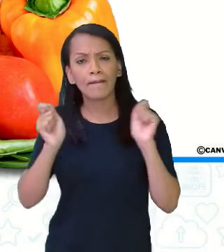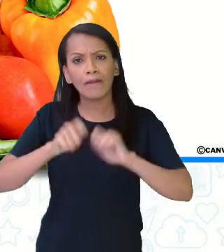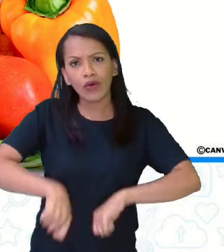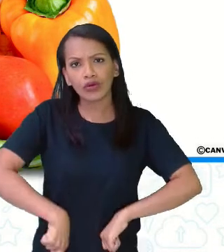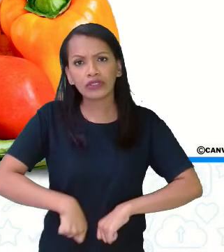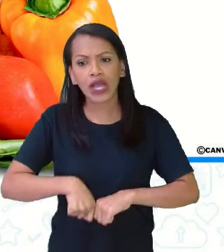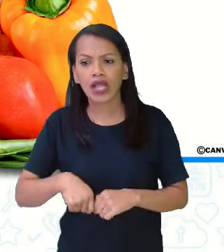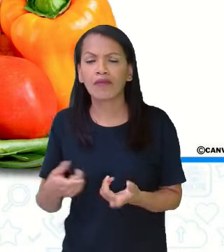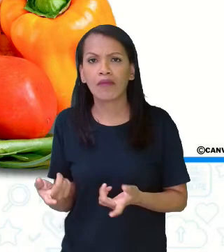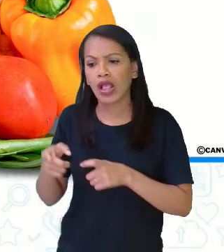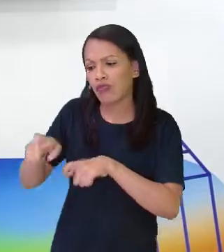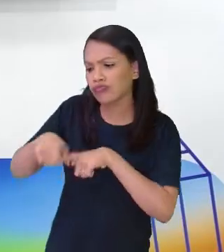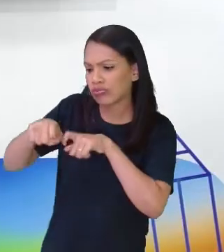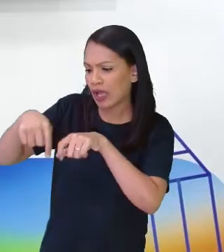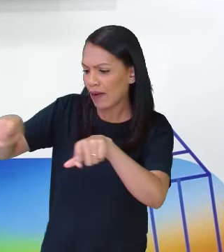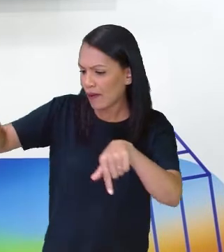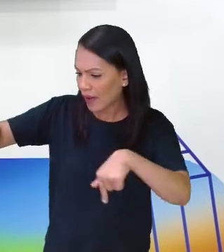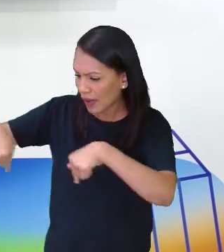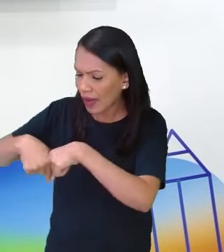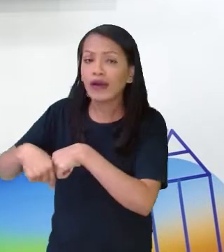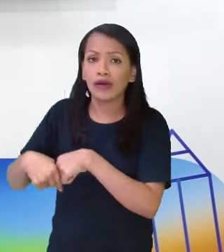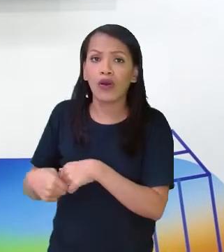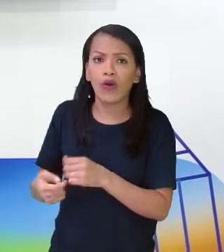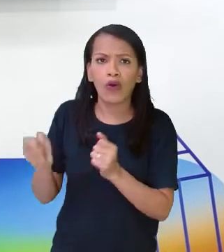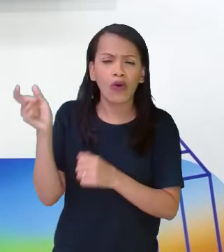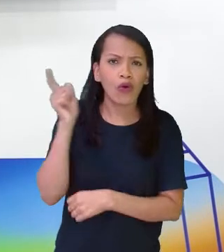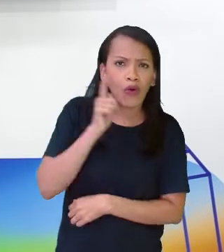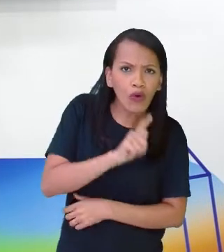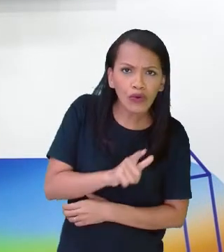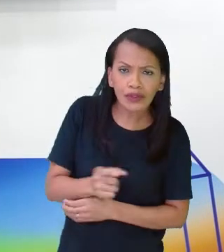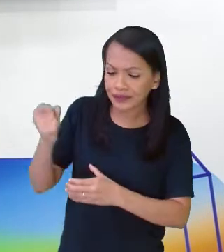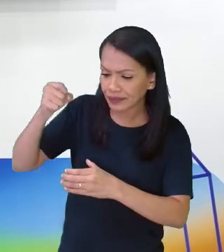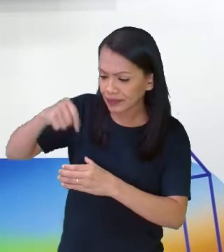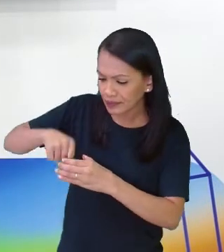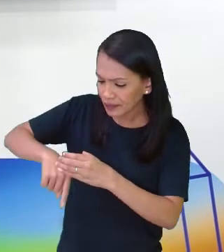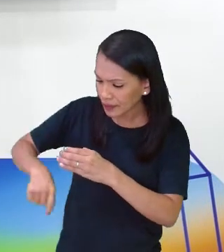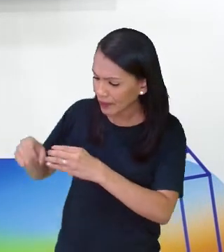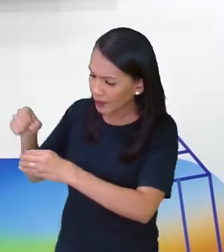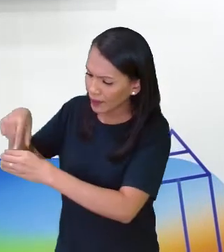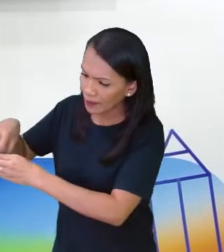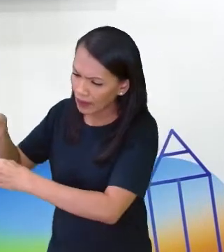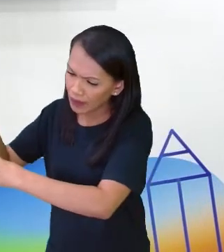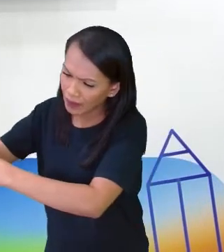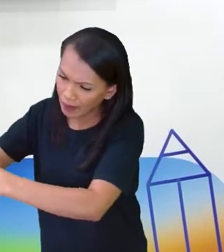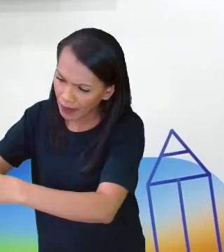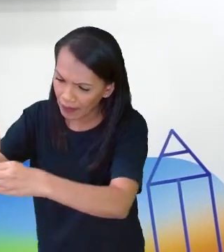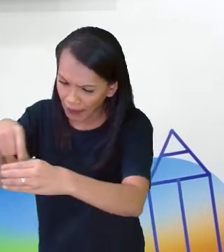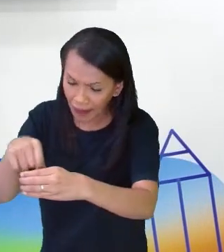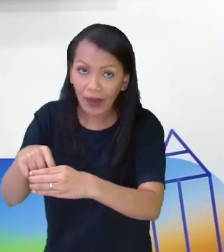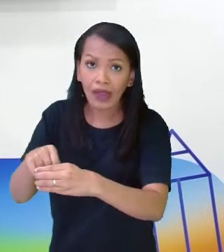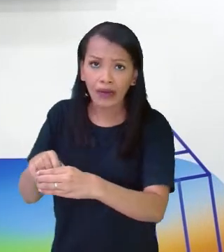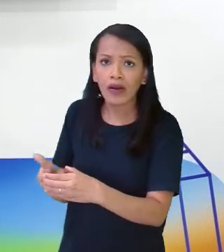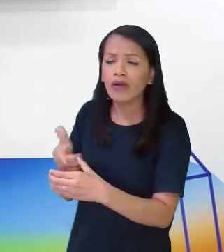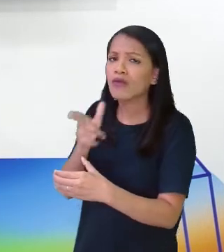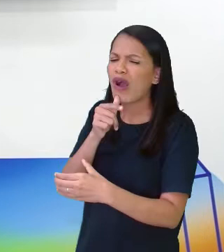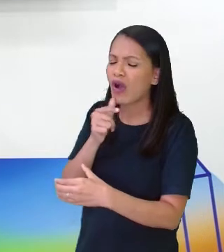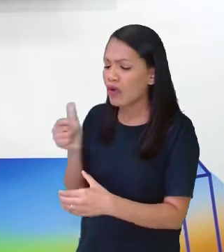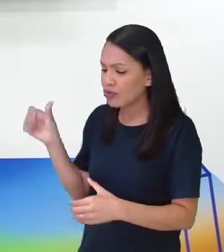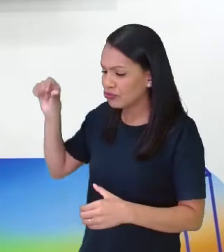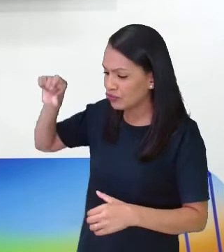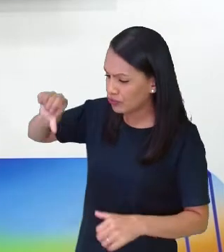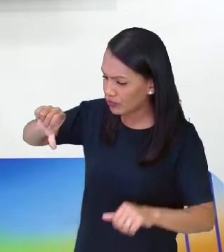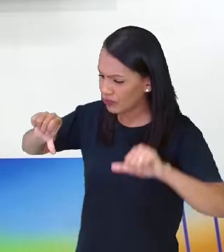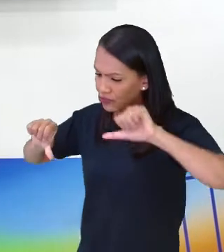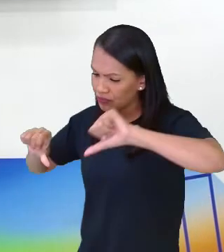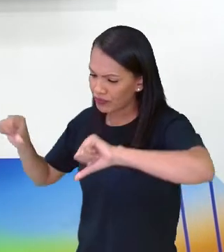um sítio, uma chácara, de repente, a gente consegue plantar, a gente consegue consumi-los assim. Claro que a gente vai precisar